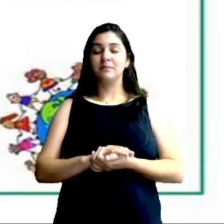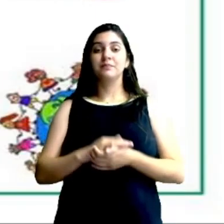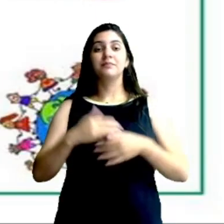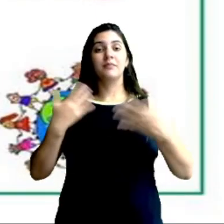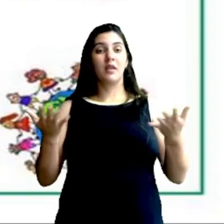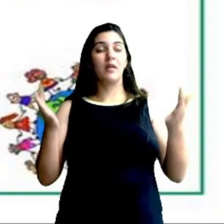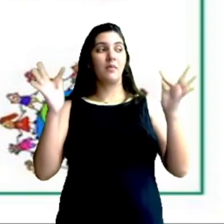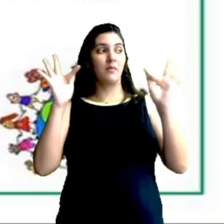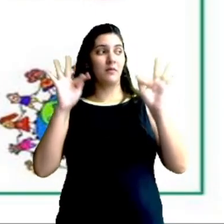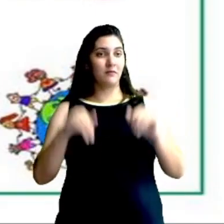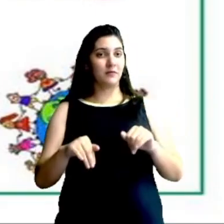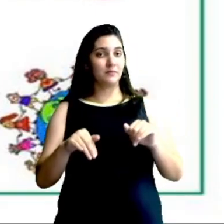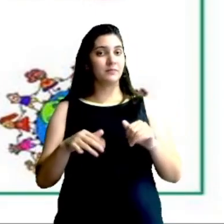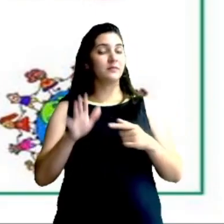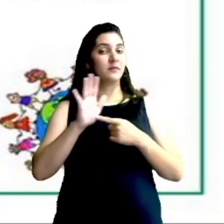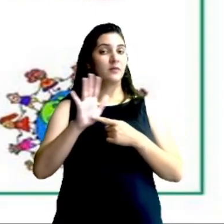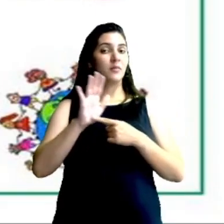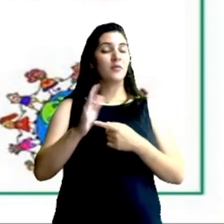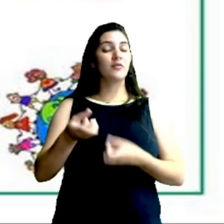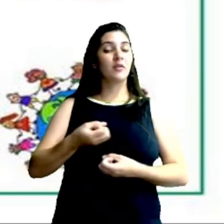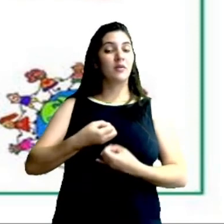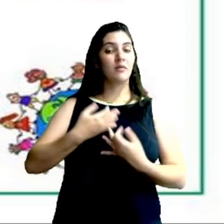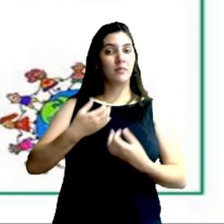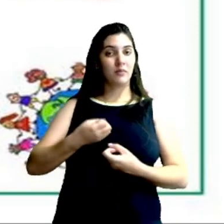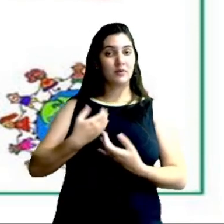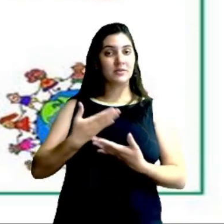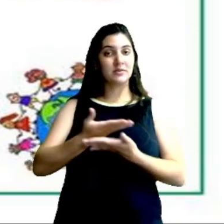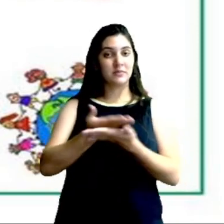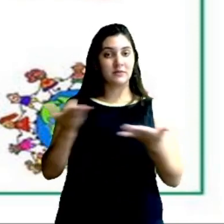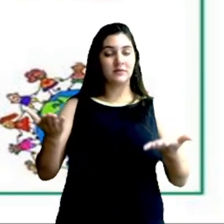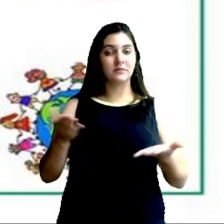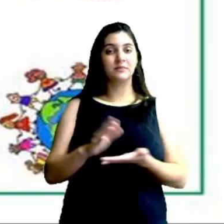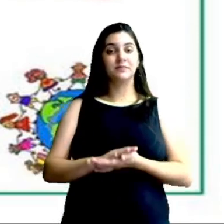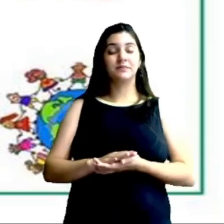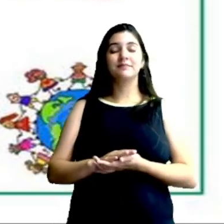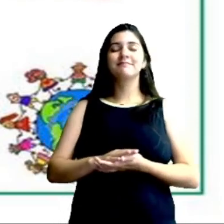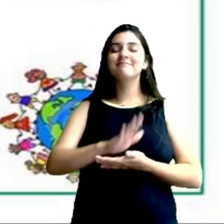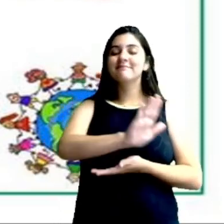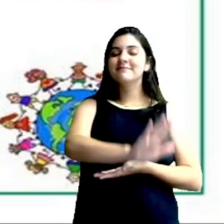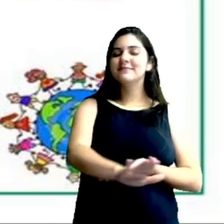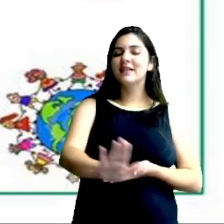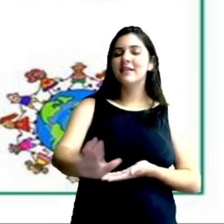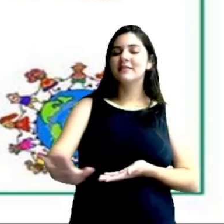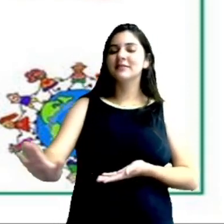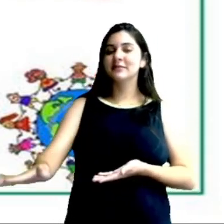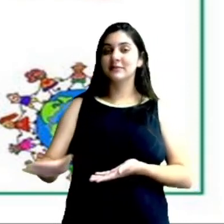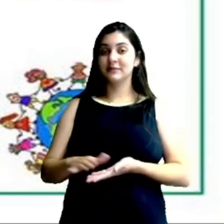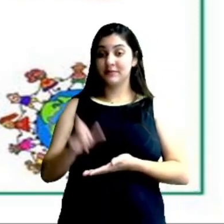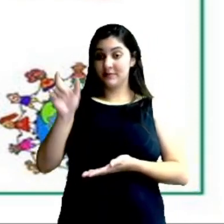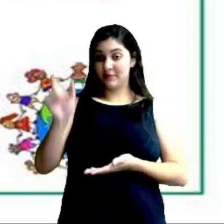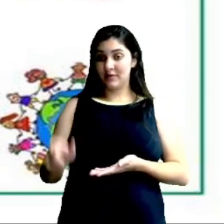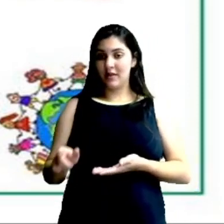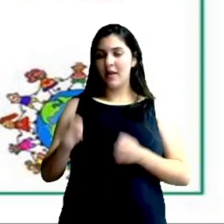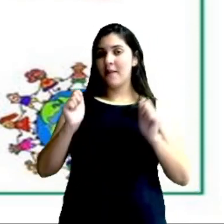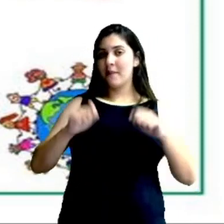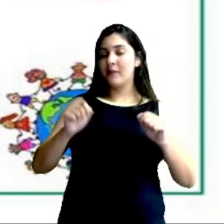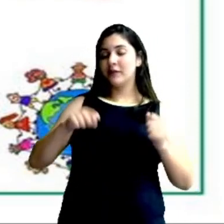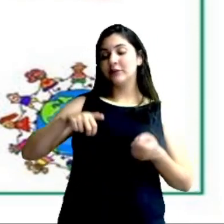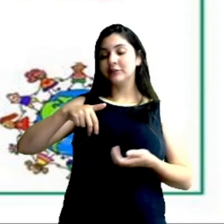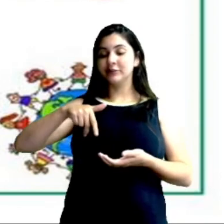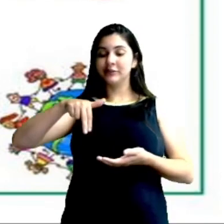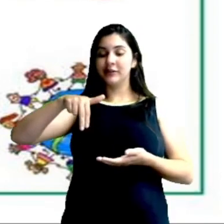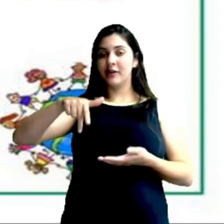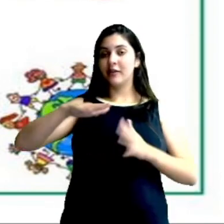e é por fim eu trouxe aí uma poesia para vocês ser criança é poder andar na